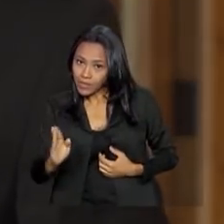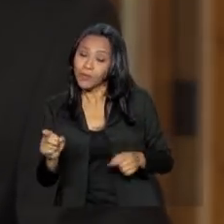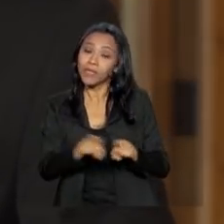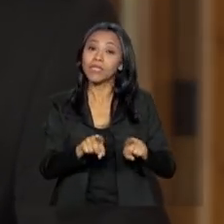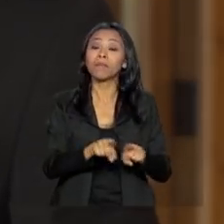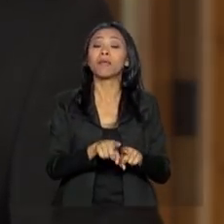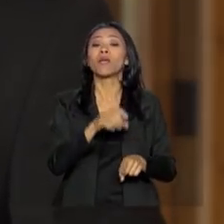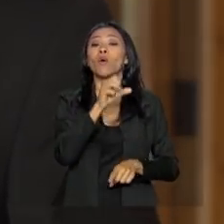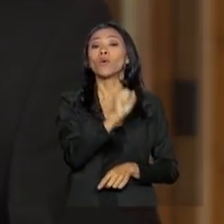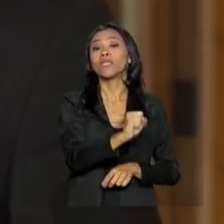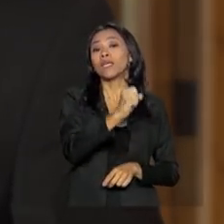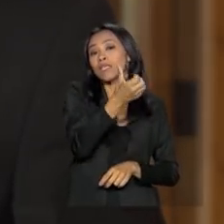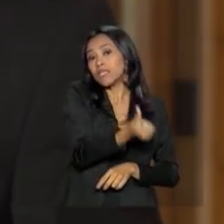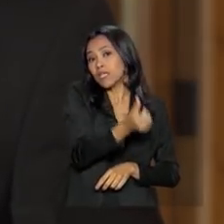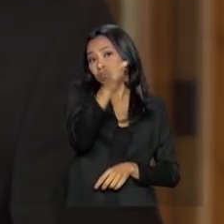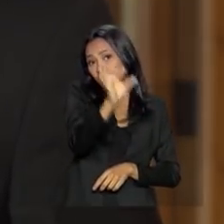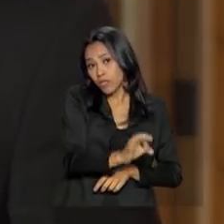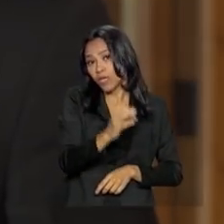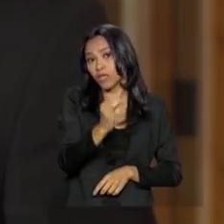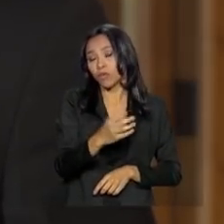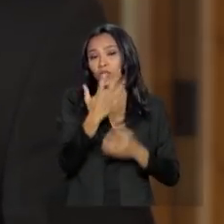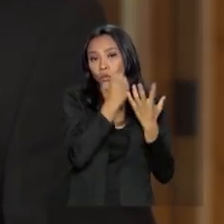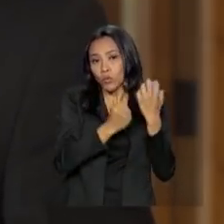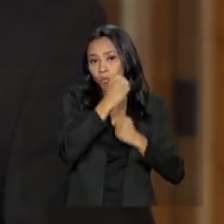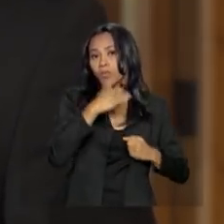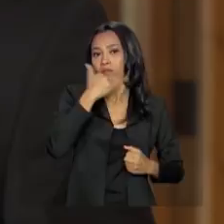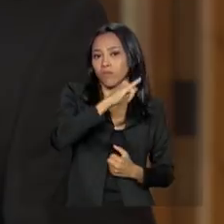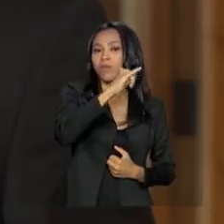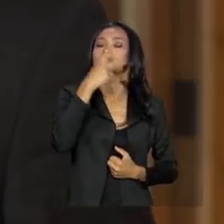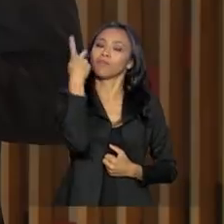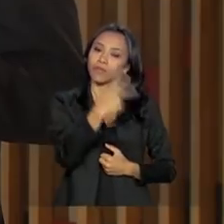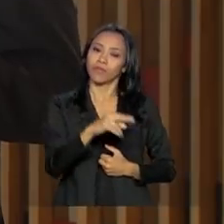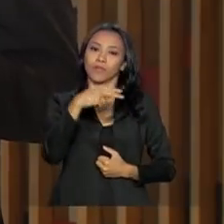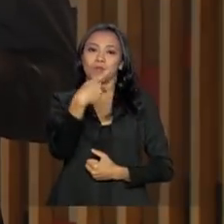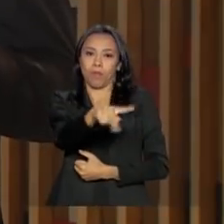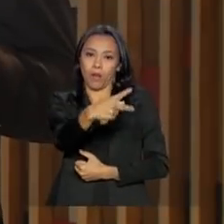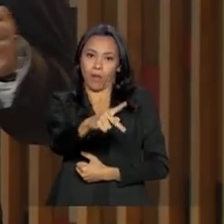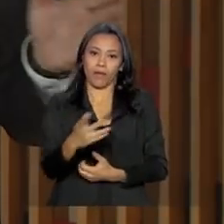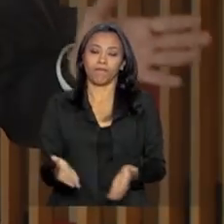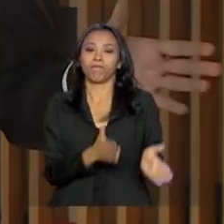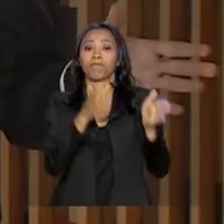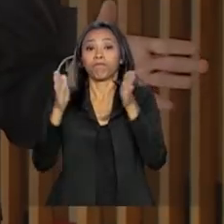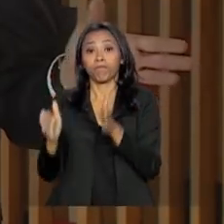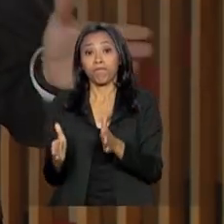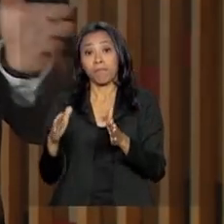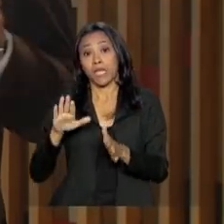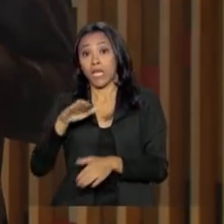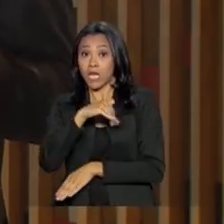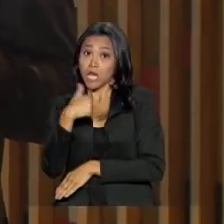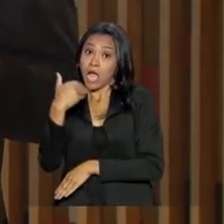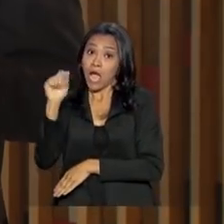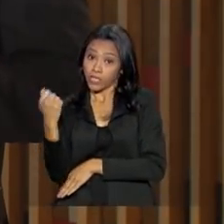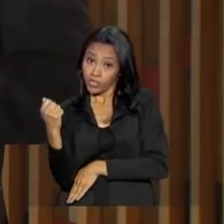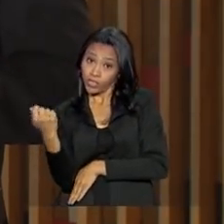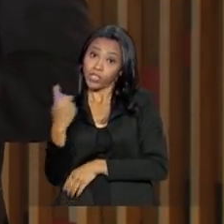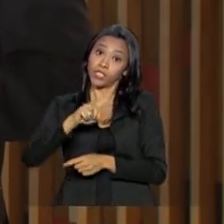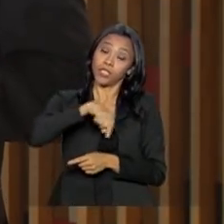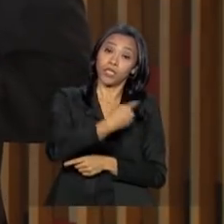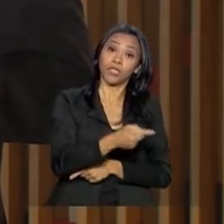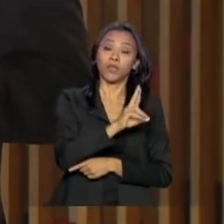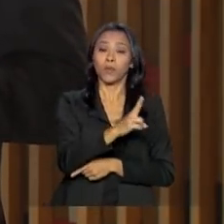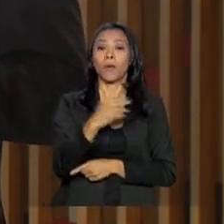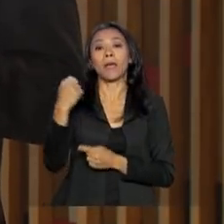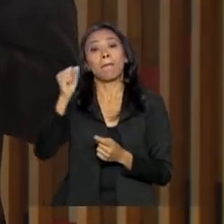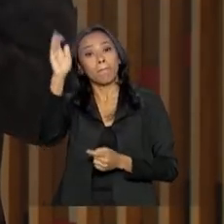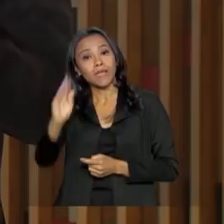e 86% da energia elétrica consumida no Paraguai ao lado da Argentina e do Uruguai Brasil e